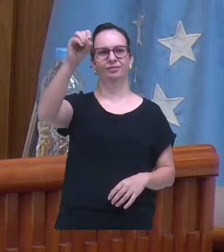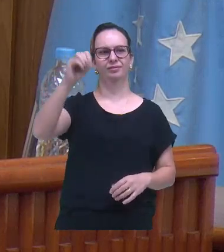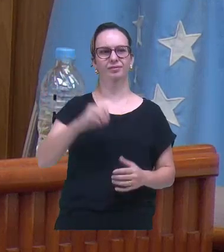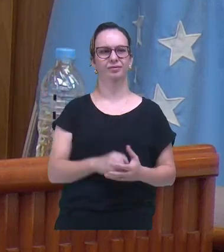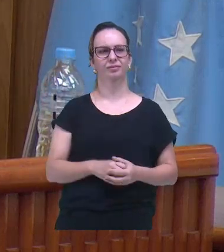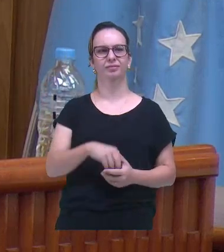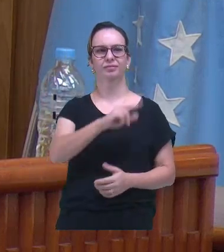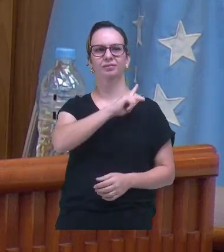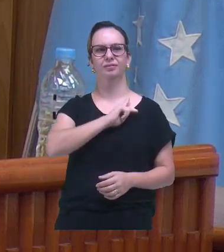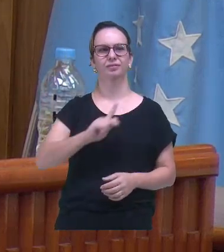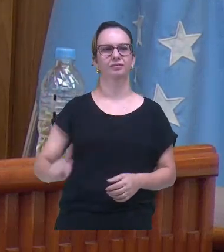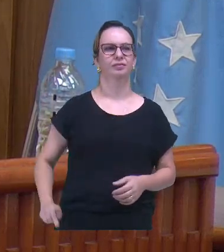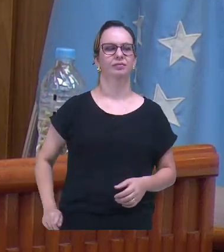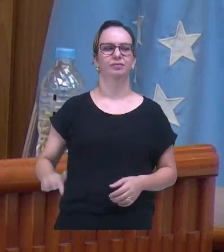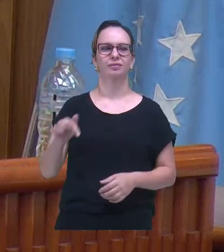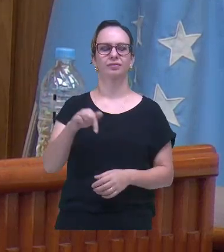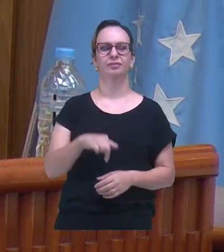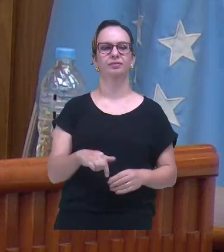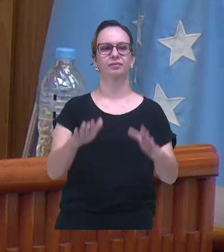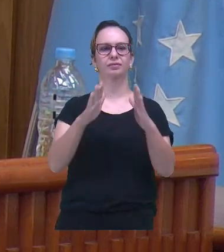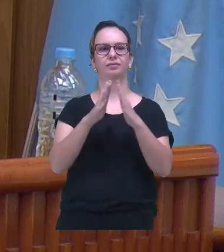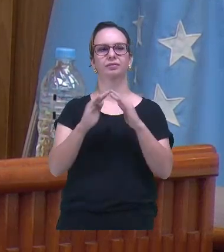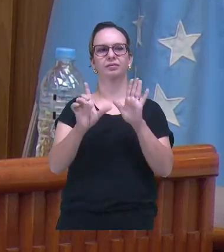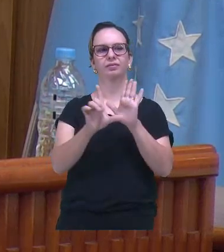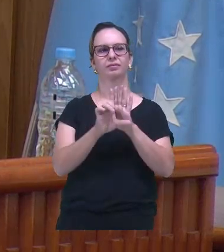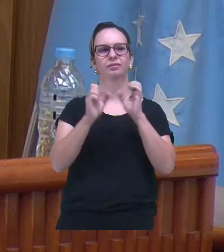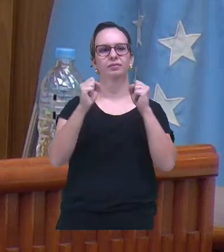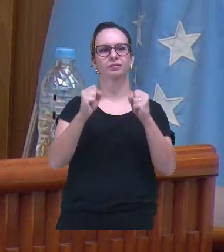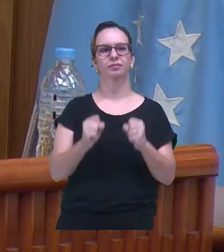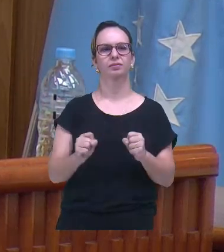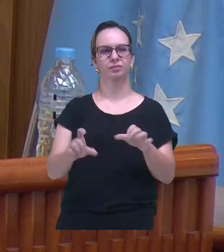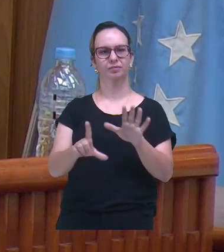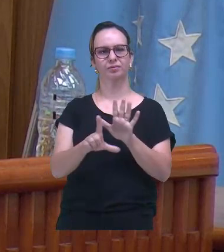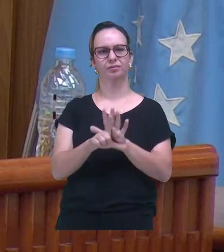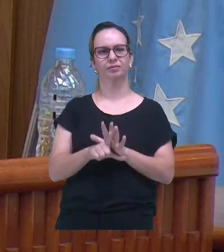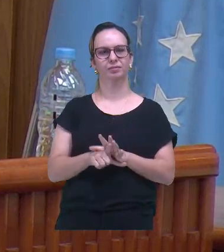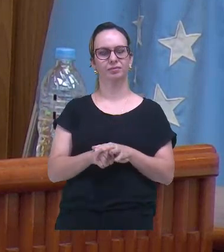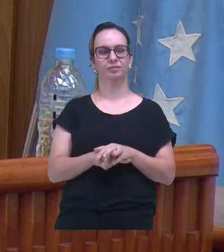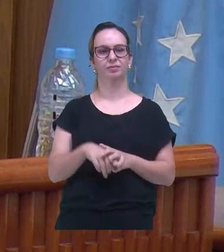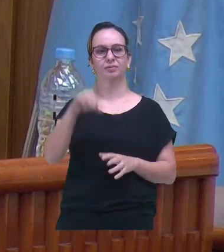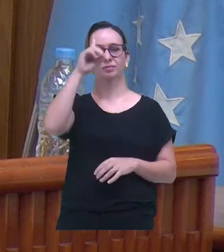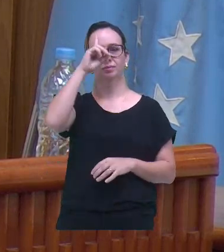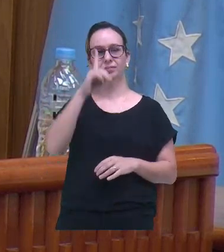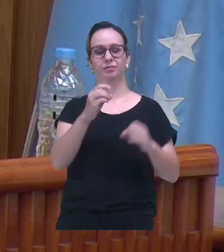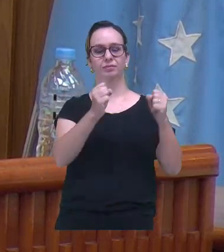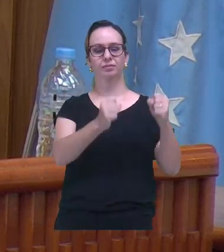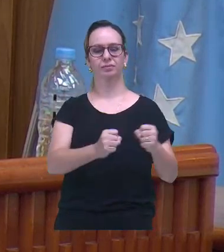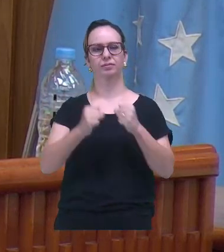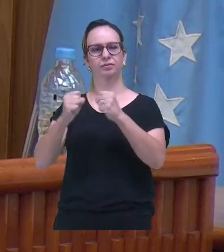Casa de Leis, Poder Legislativo, às autoridades, vereador Gerson,